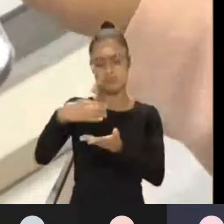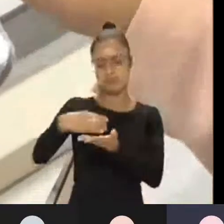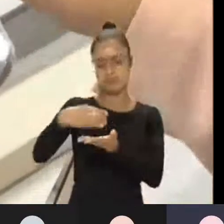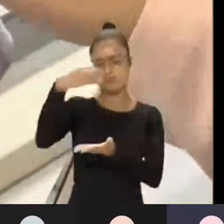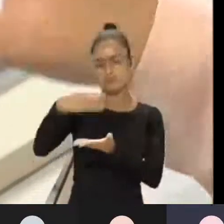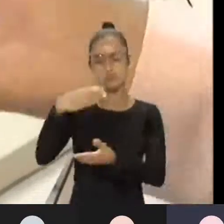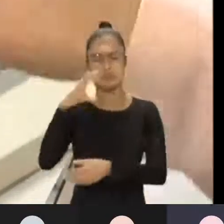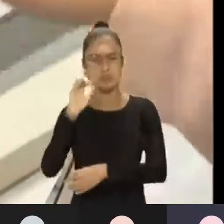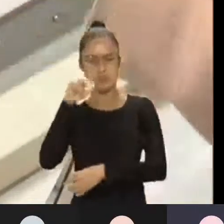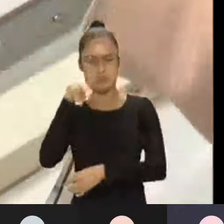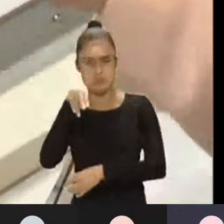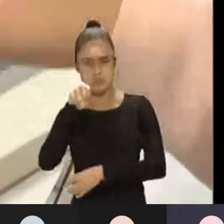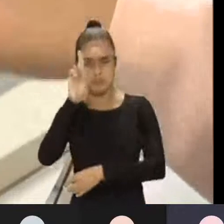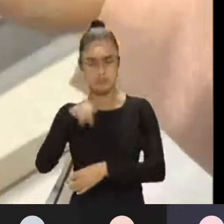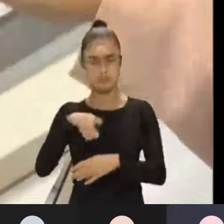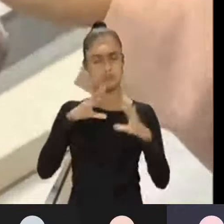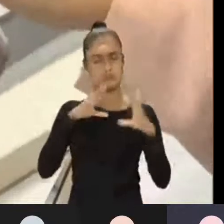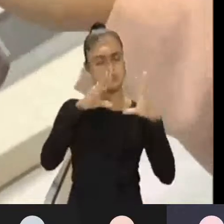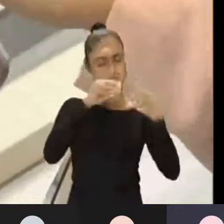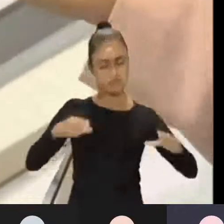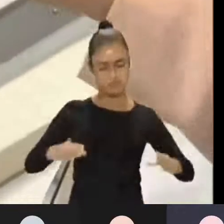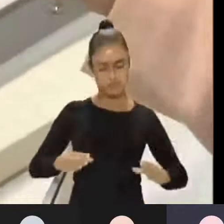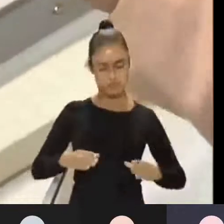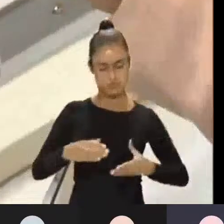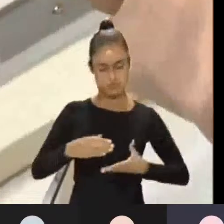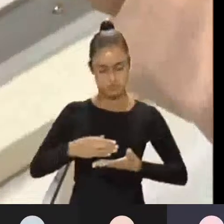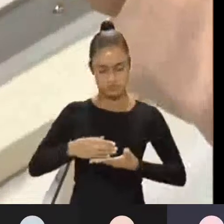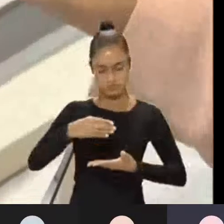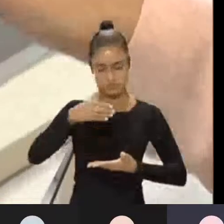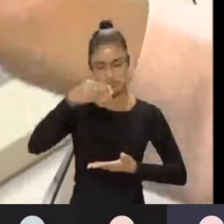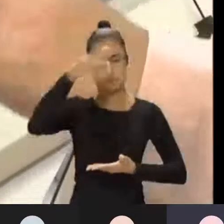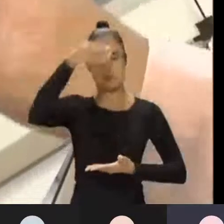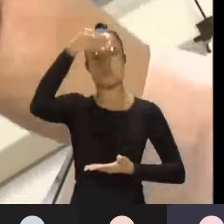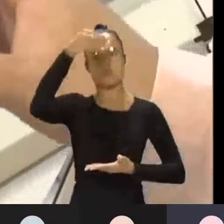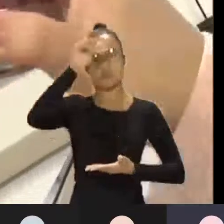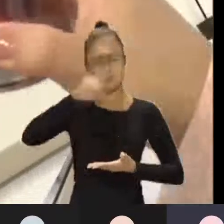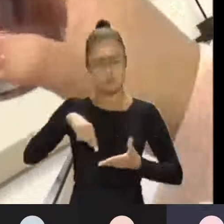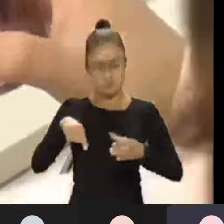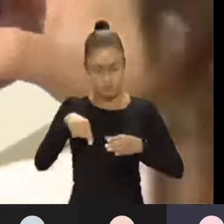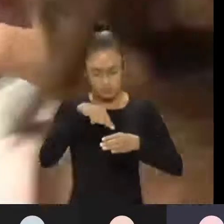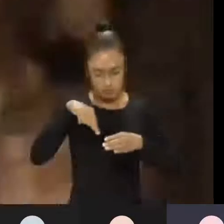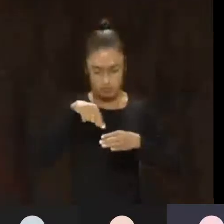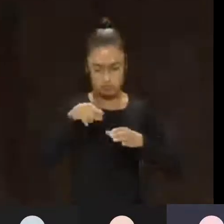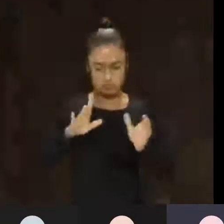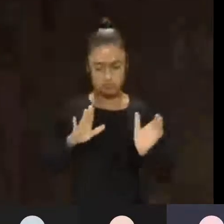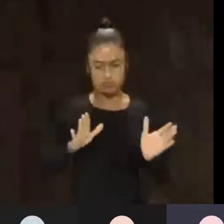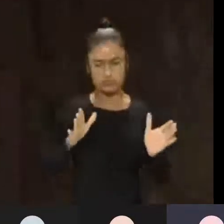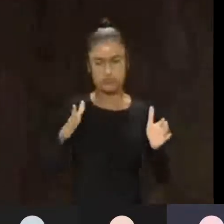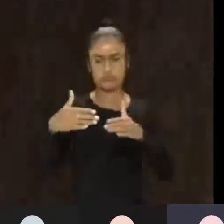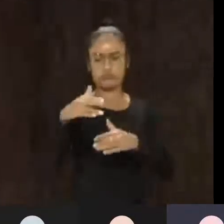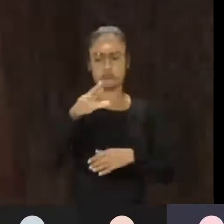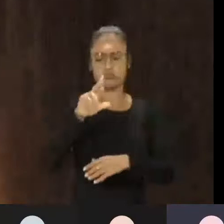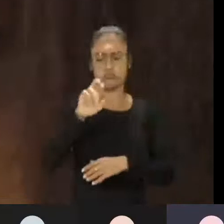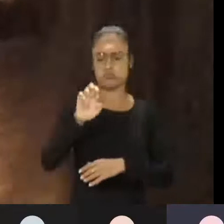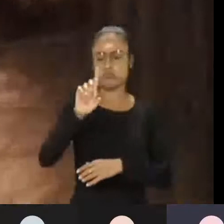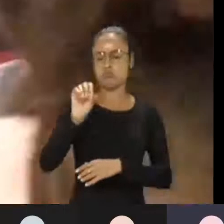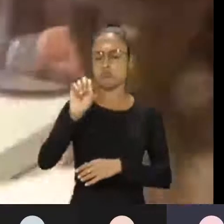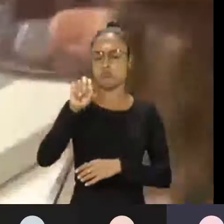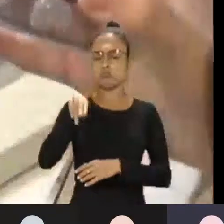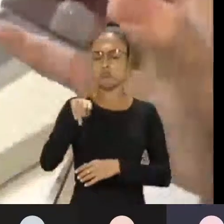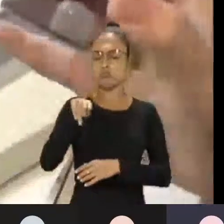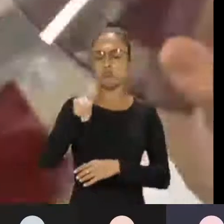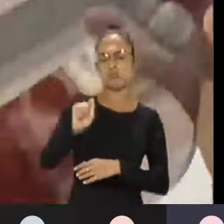um ponto todas as linhas laterais. Só que ele é um corpo redondo. E ele também tem a